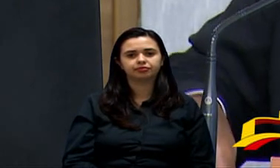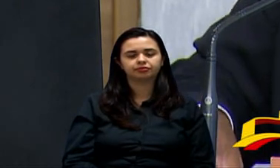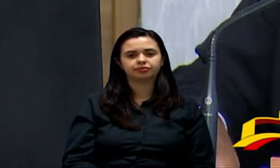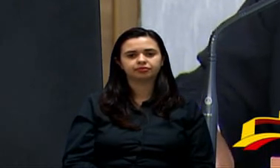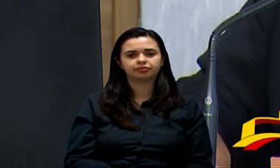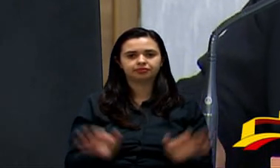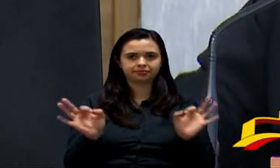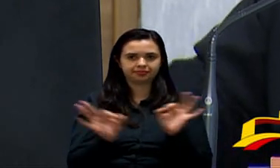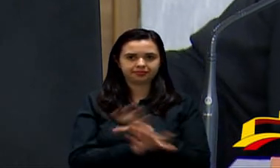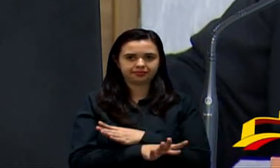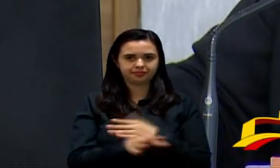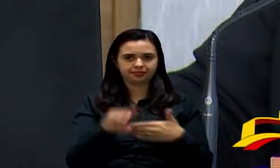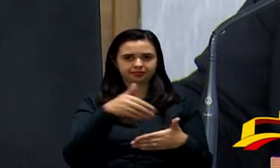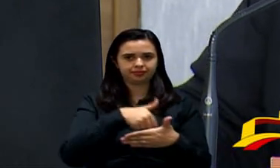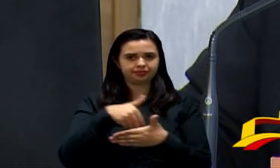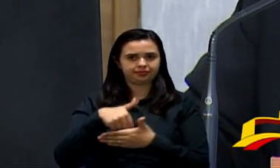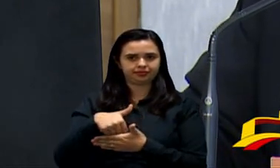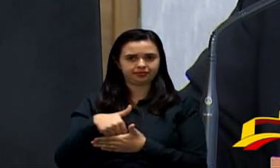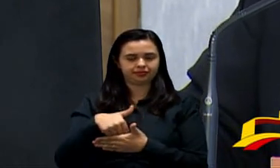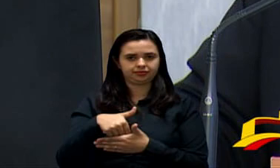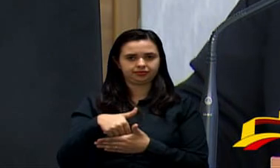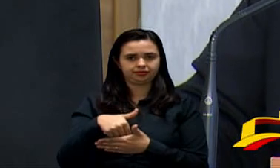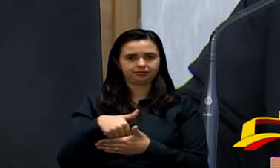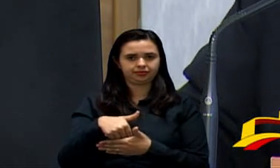É encerrada a votação?